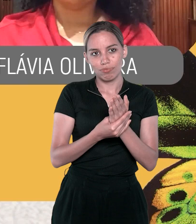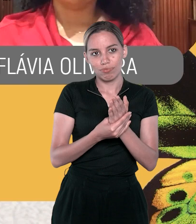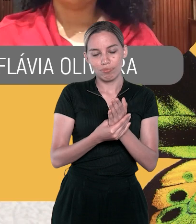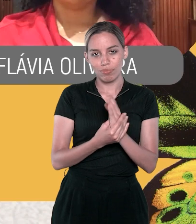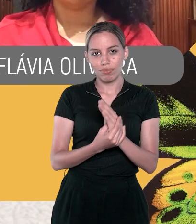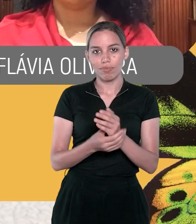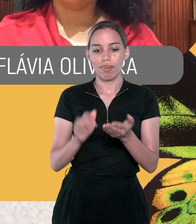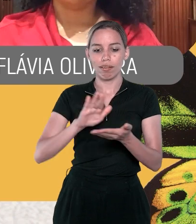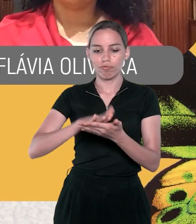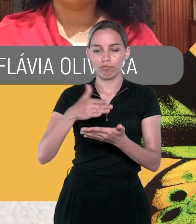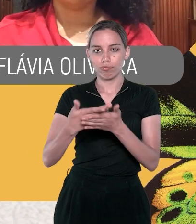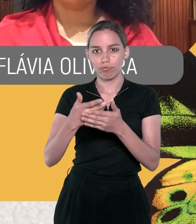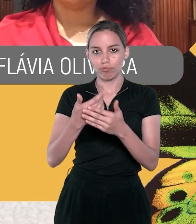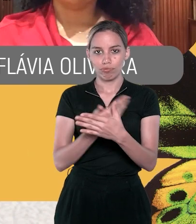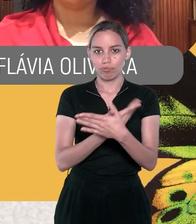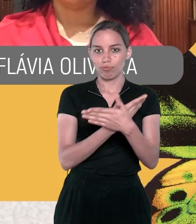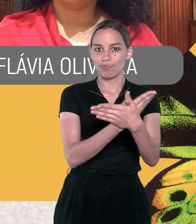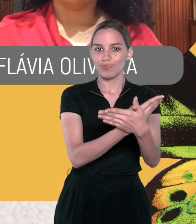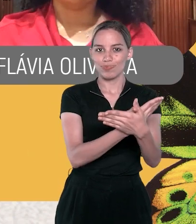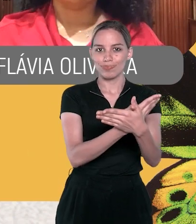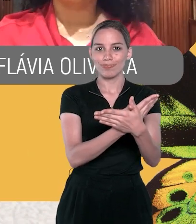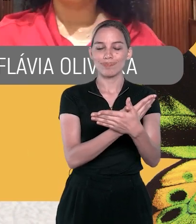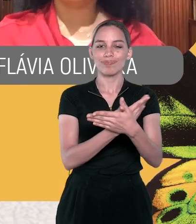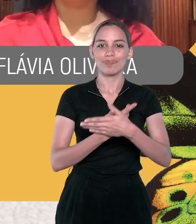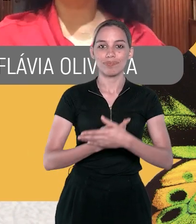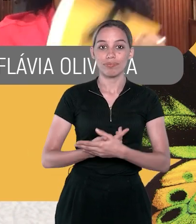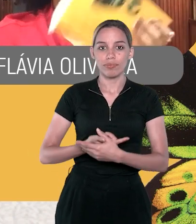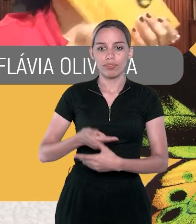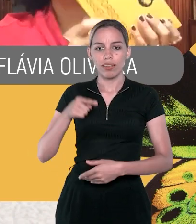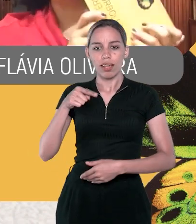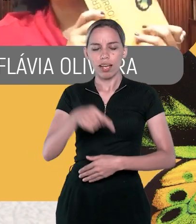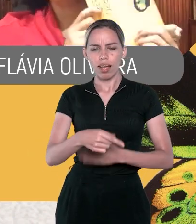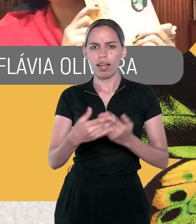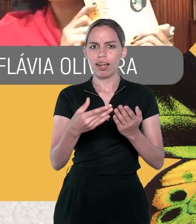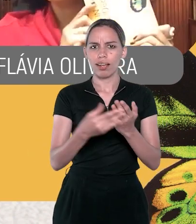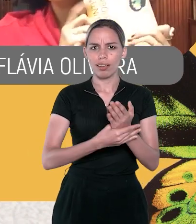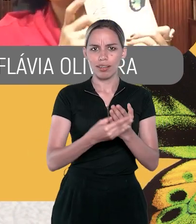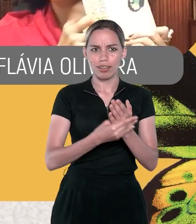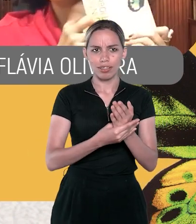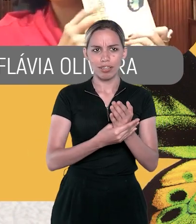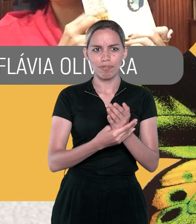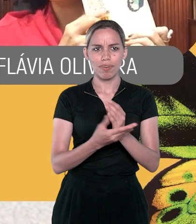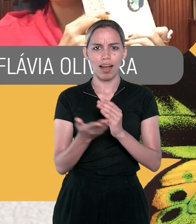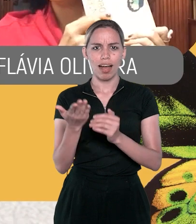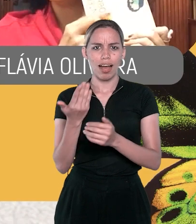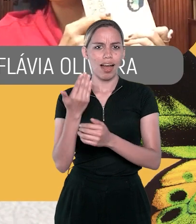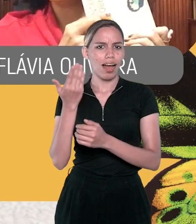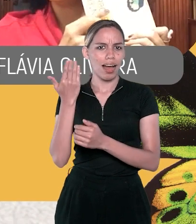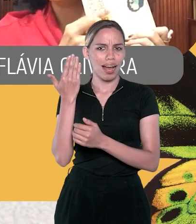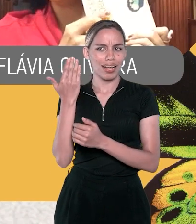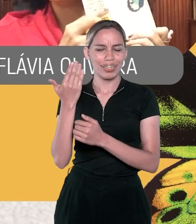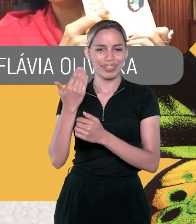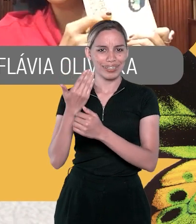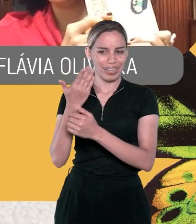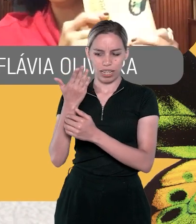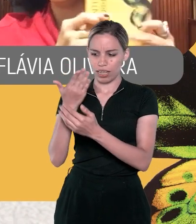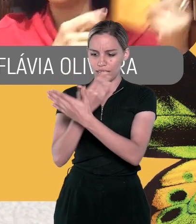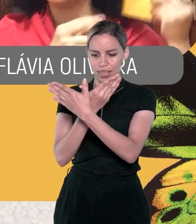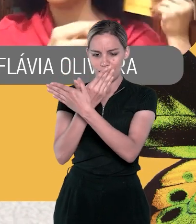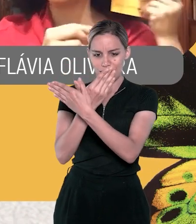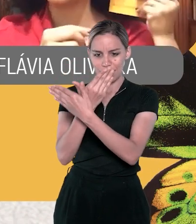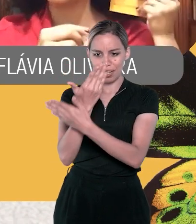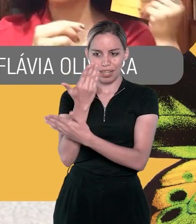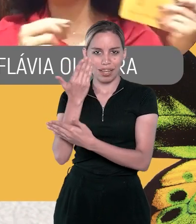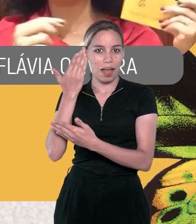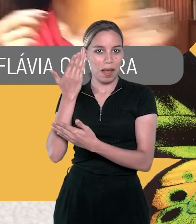sobre o livro O Intérprete de Borboletas, esse no qual a asa normalmente sai do meu ouvido aqui, entendeu? Que a